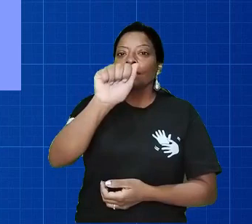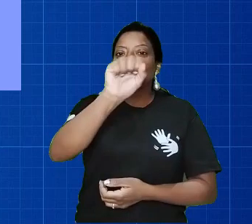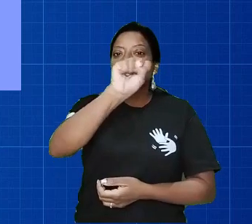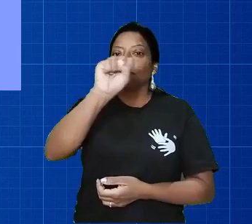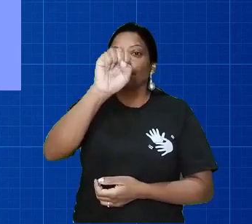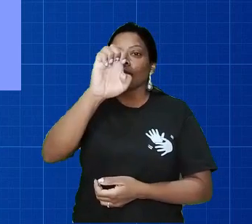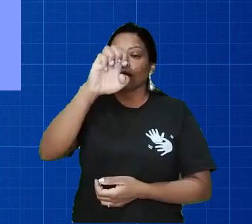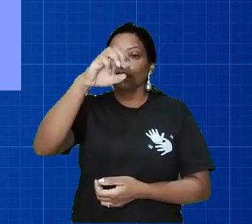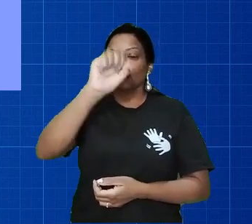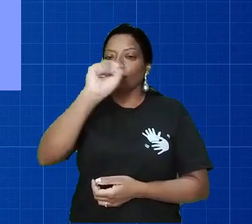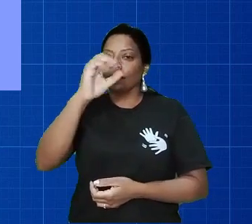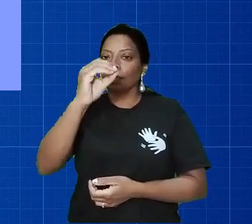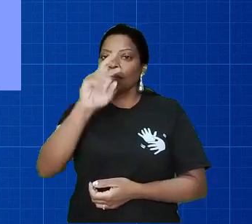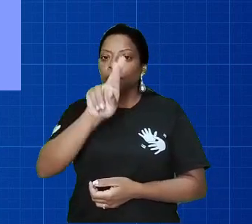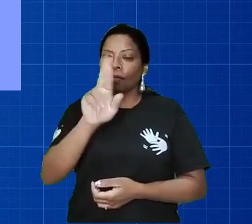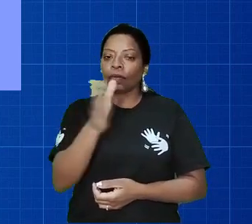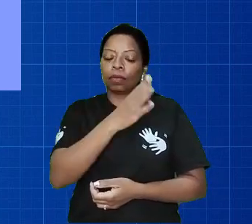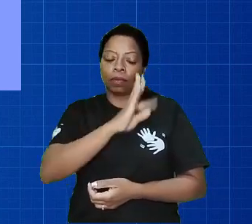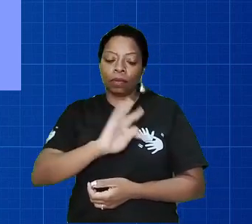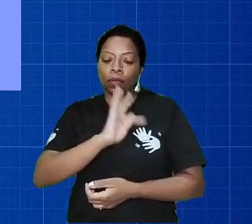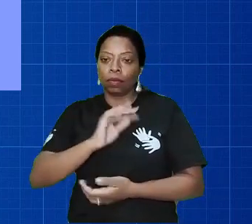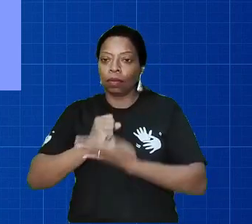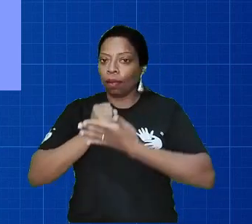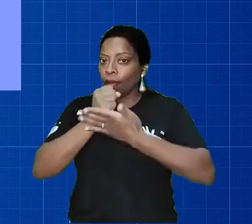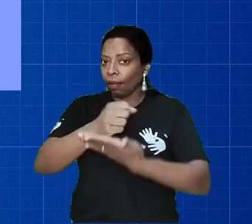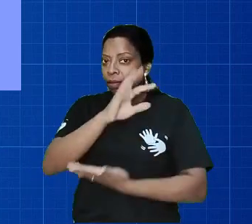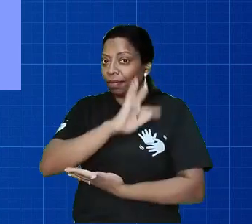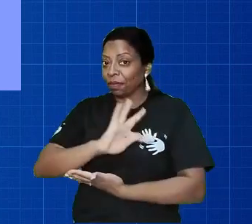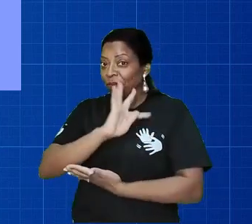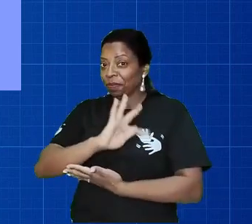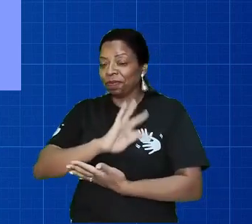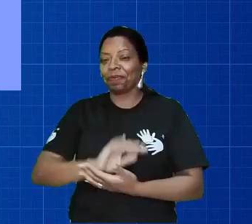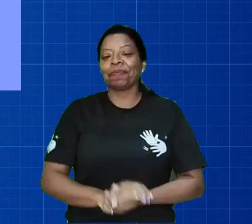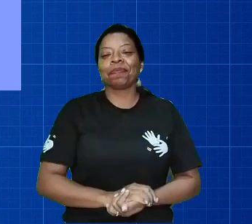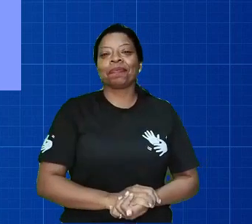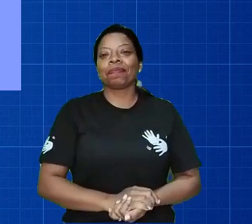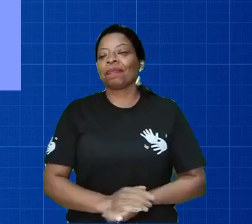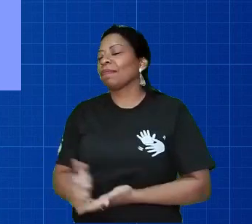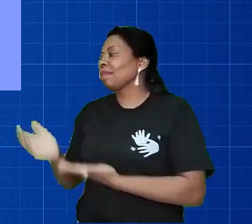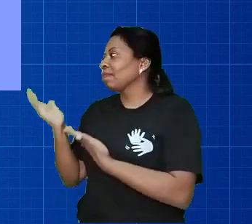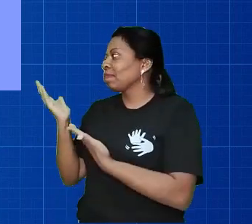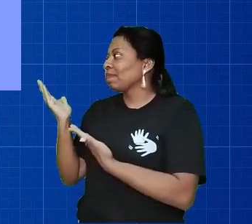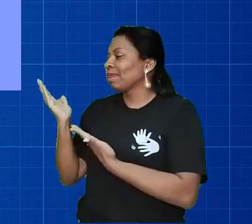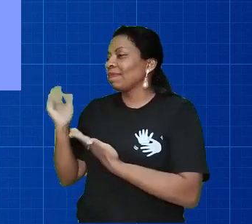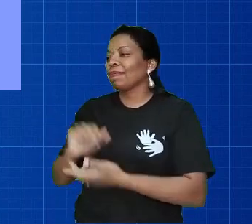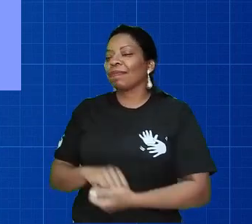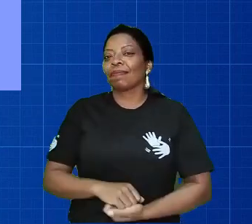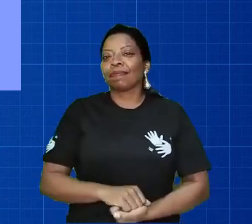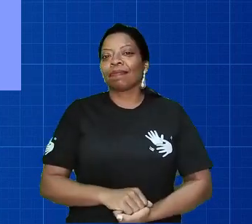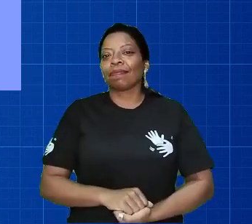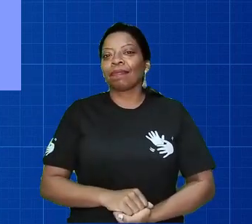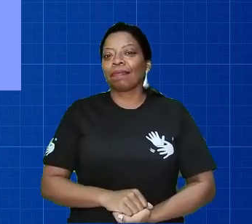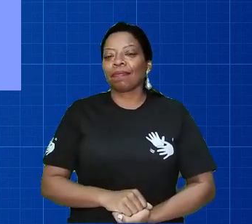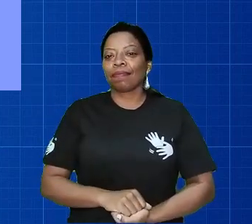porque a importância dele nesse momento é que o assessor técnico ele sempre será ocupado